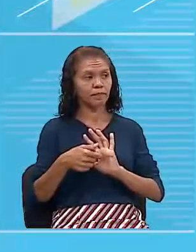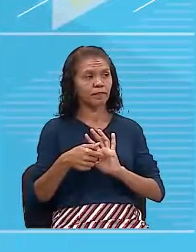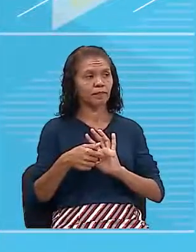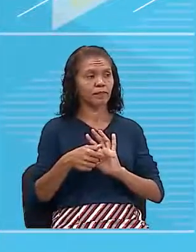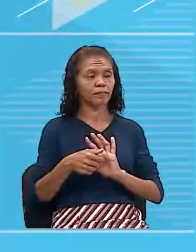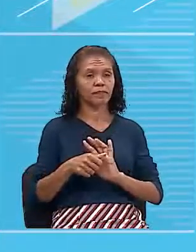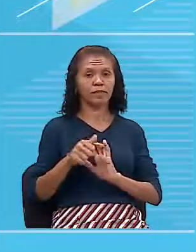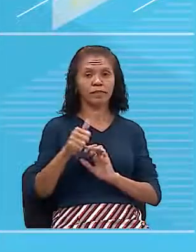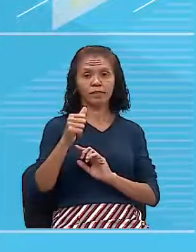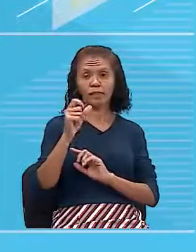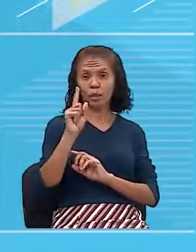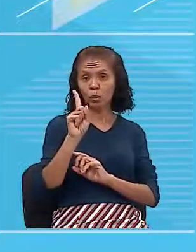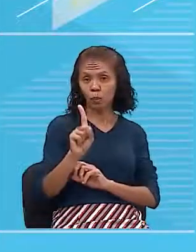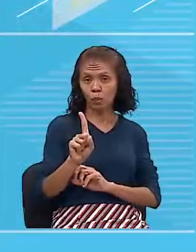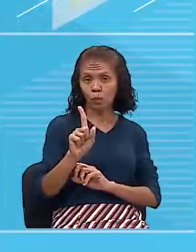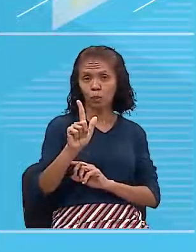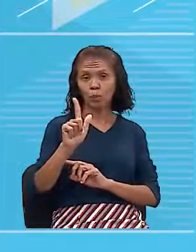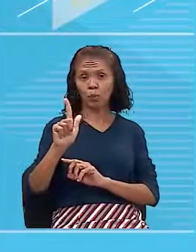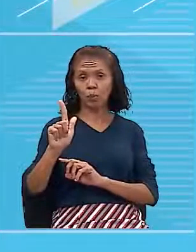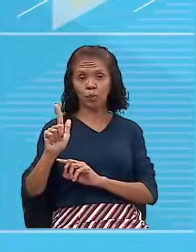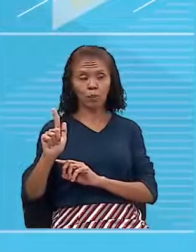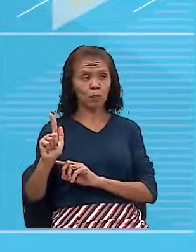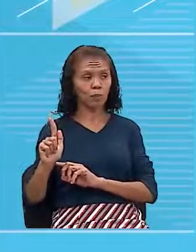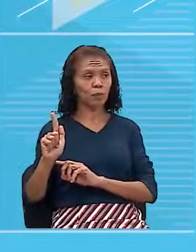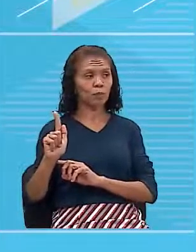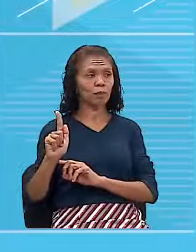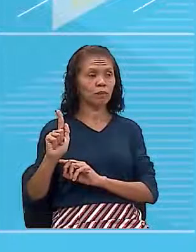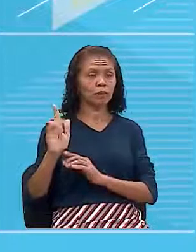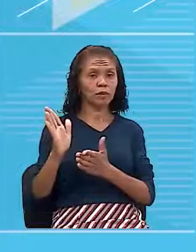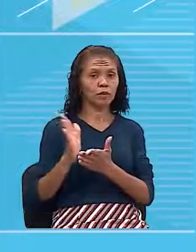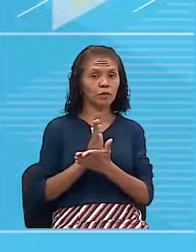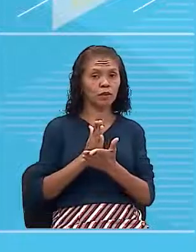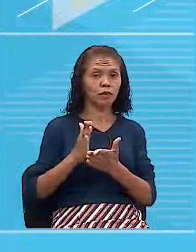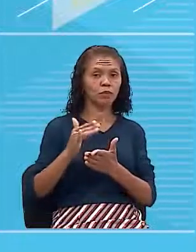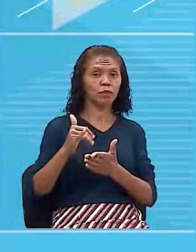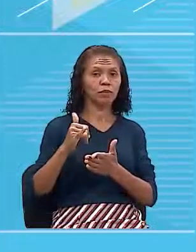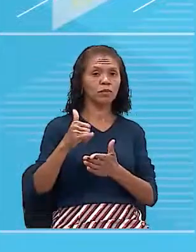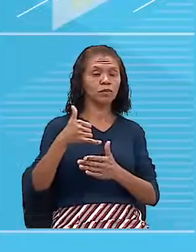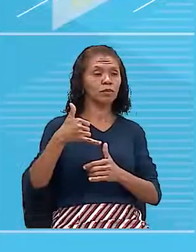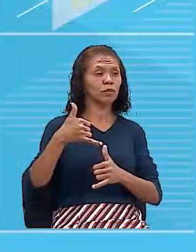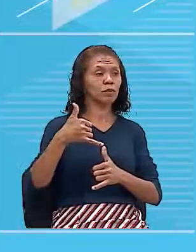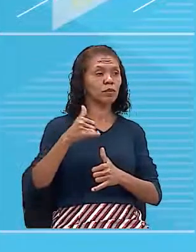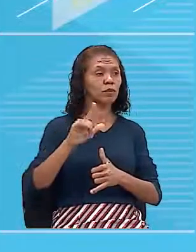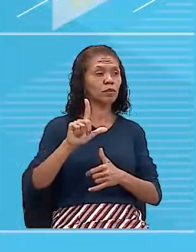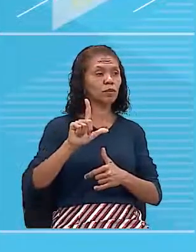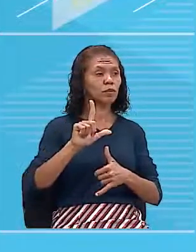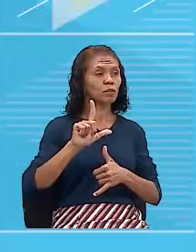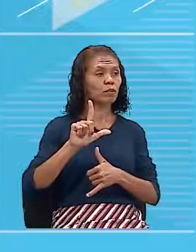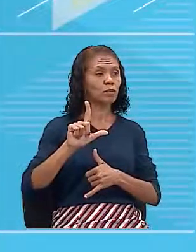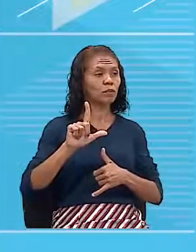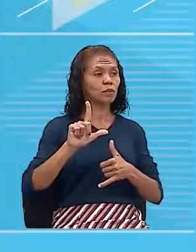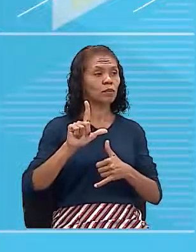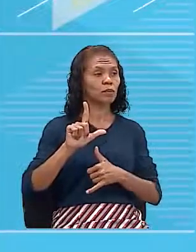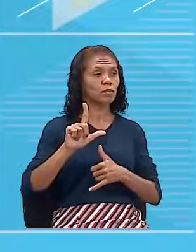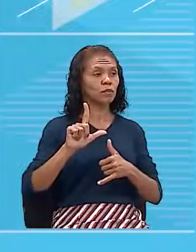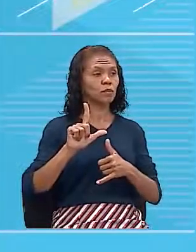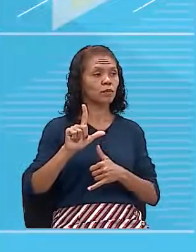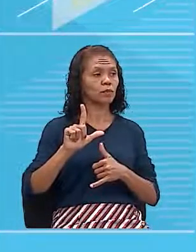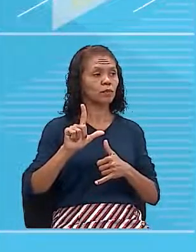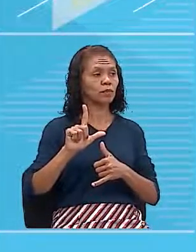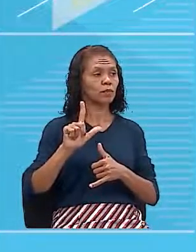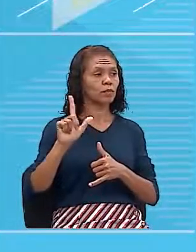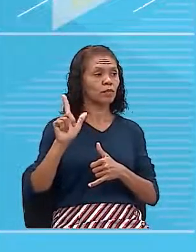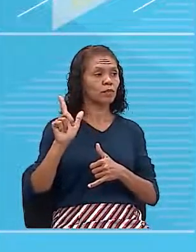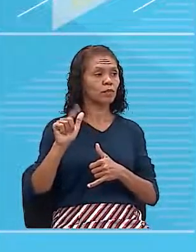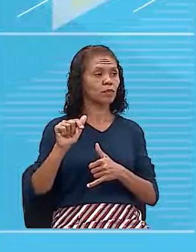grama ou seja um grama de alguns lipídios o tênis de equivalente a nove calorias